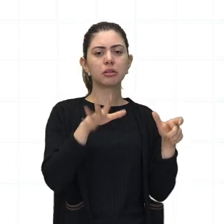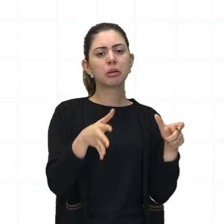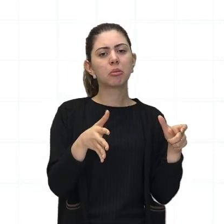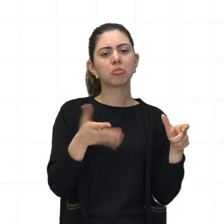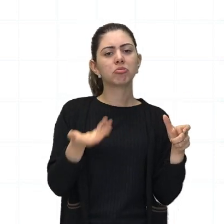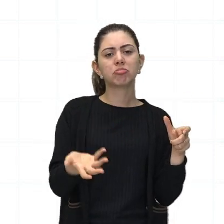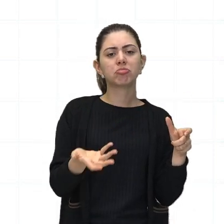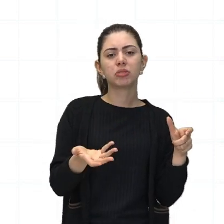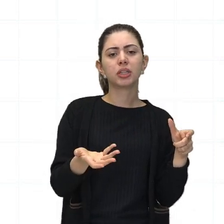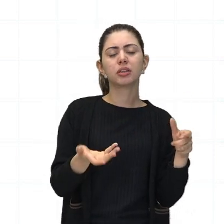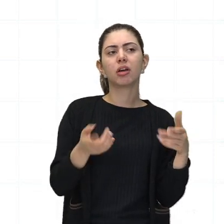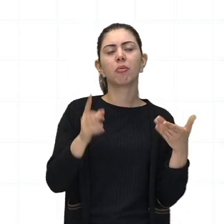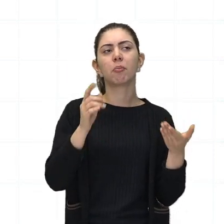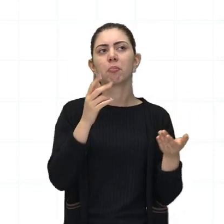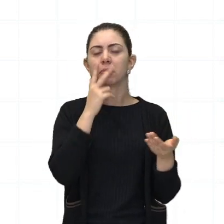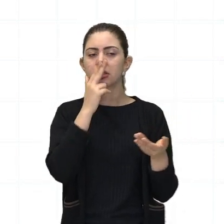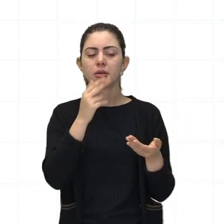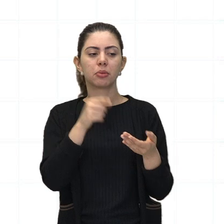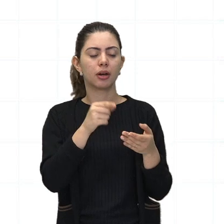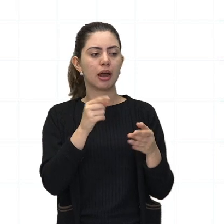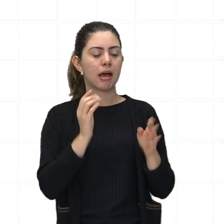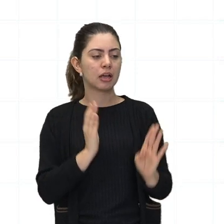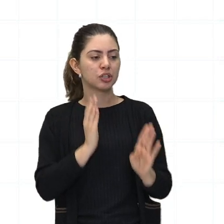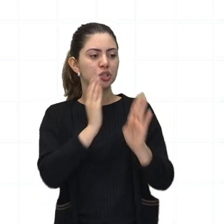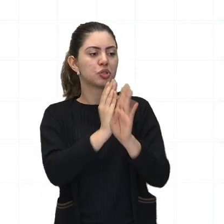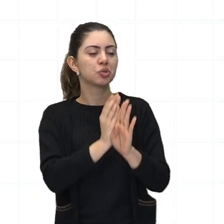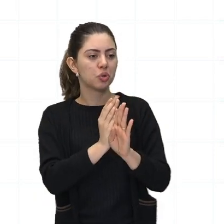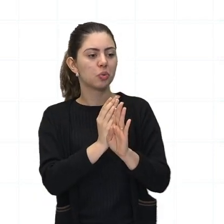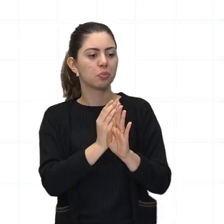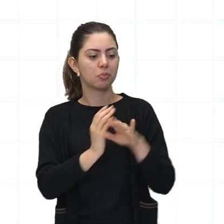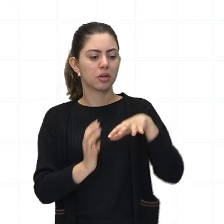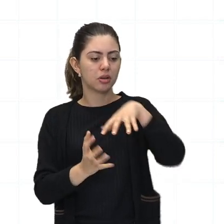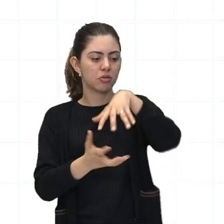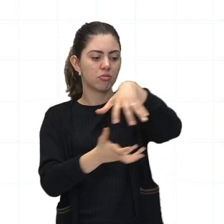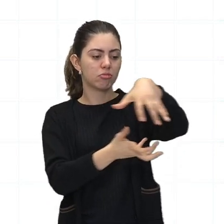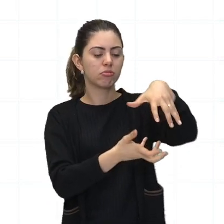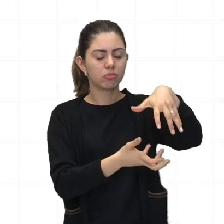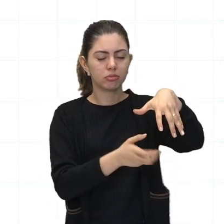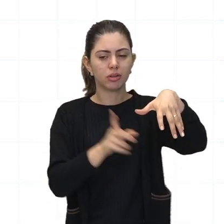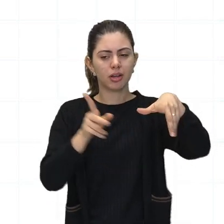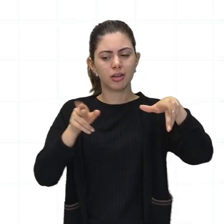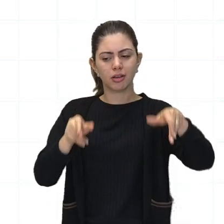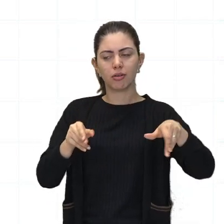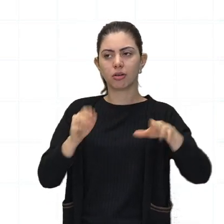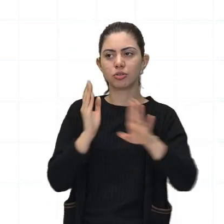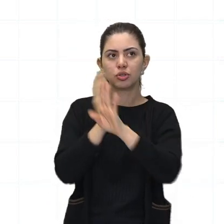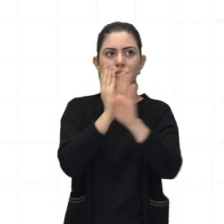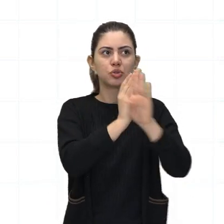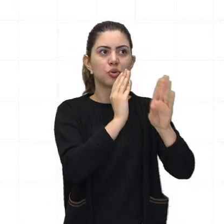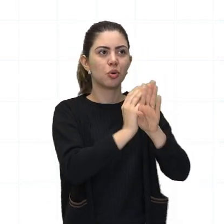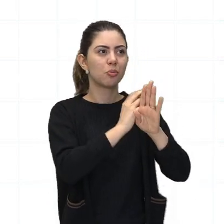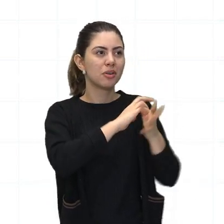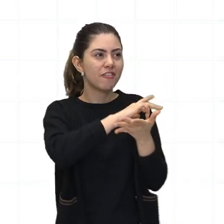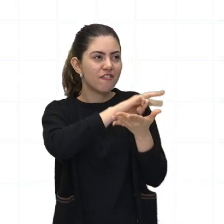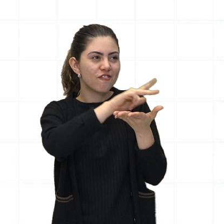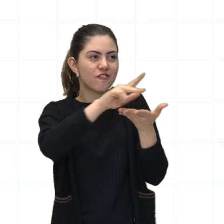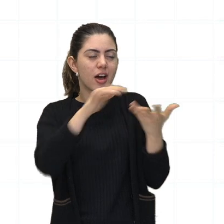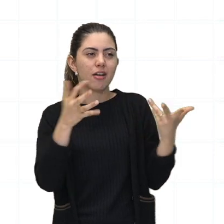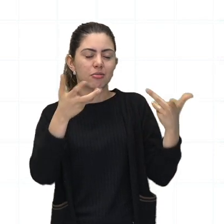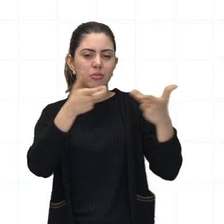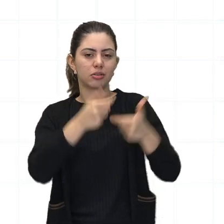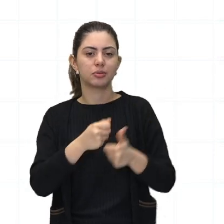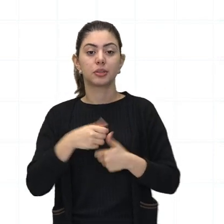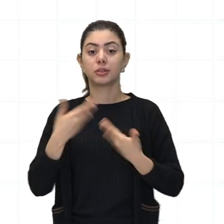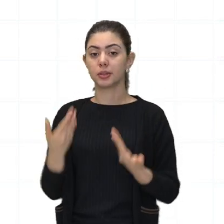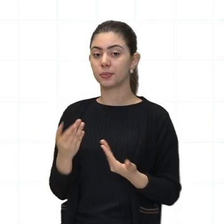do mundo, se é como um jardim, é descobrir elementos que são belíssimos e que são muitos, porque o mundo é grande. E os dois sairão